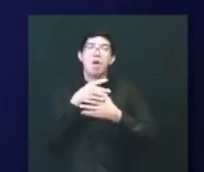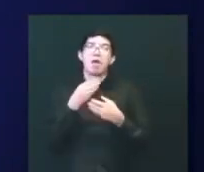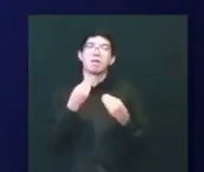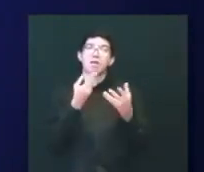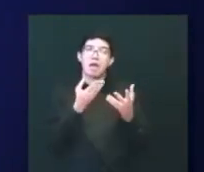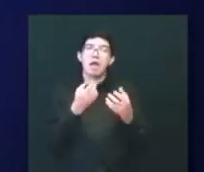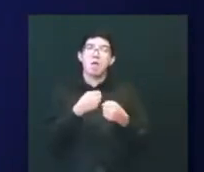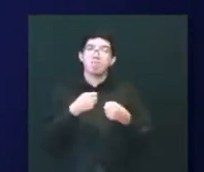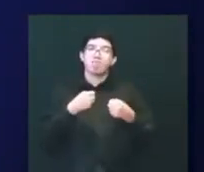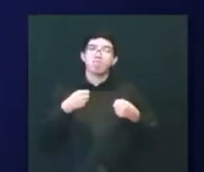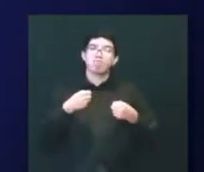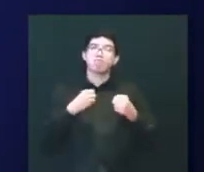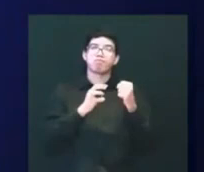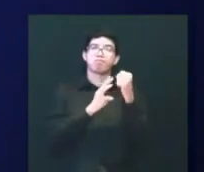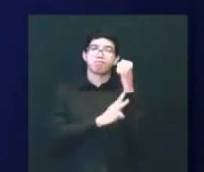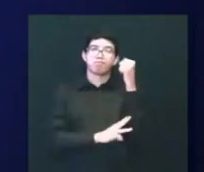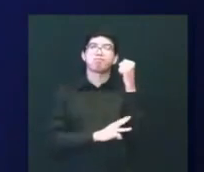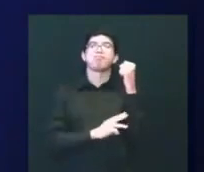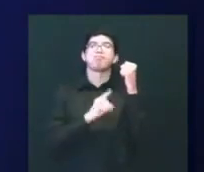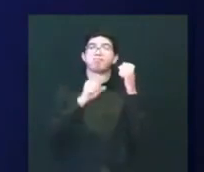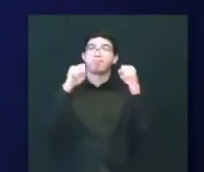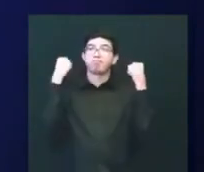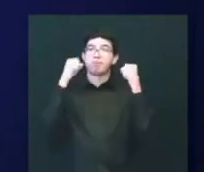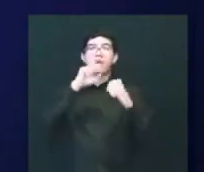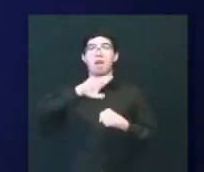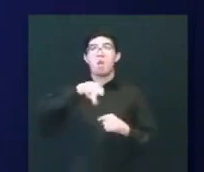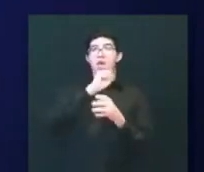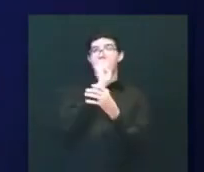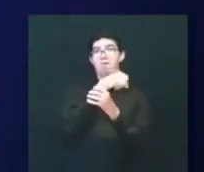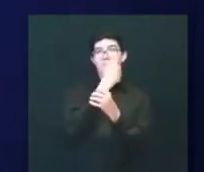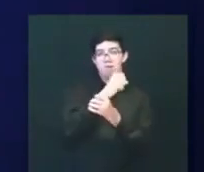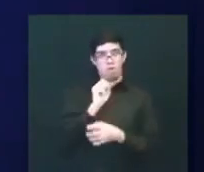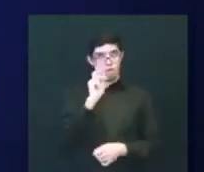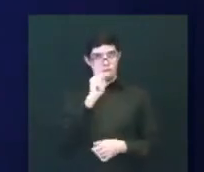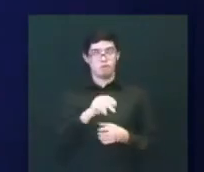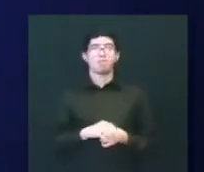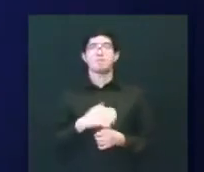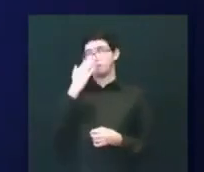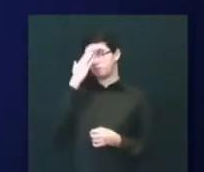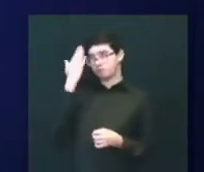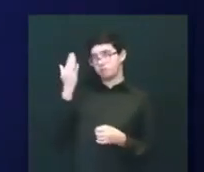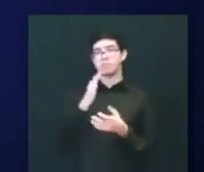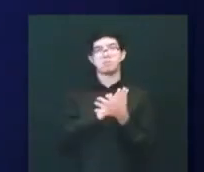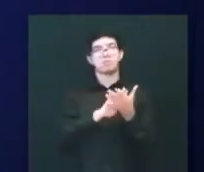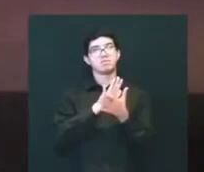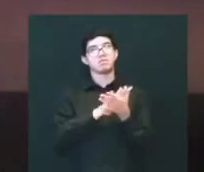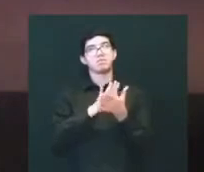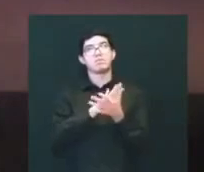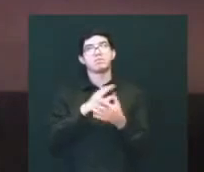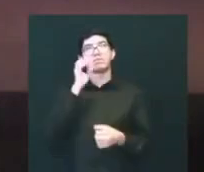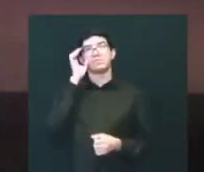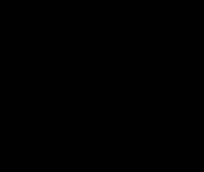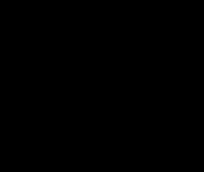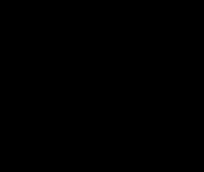que aumentar o peso na musculação também. É musculação, não é fisioterapia. Ok, obrigado, doutora. De nada. Boa.